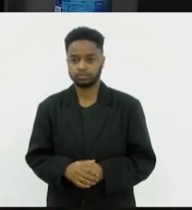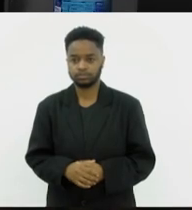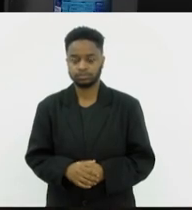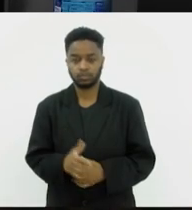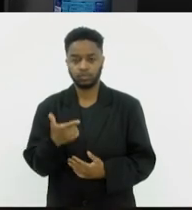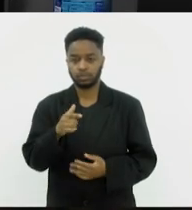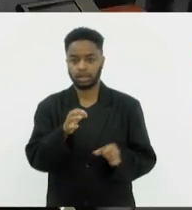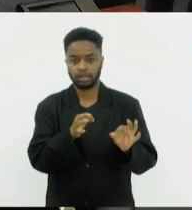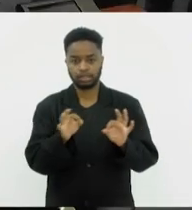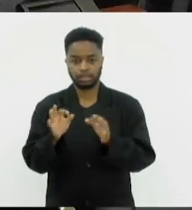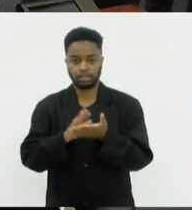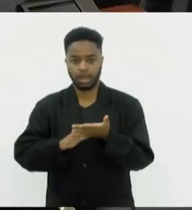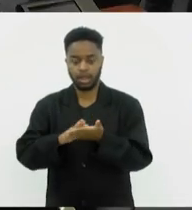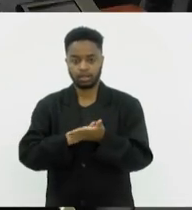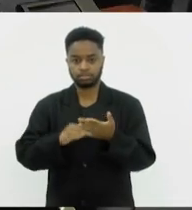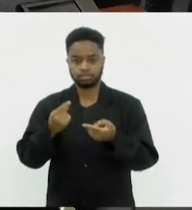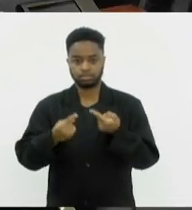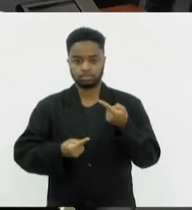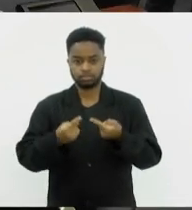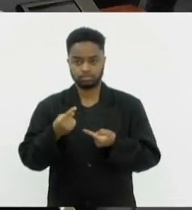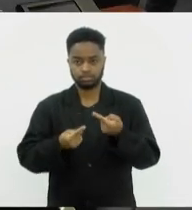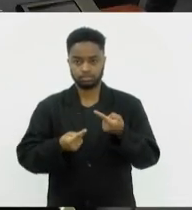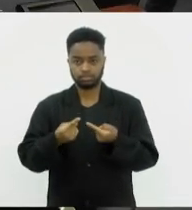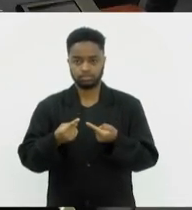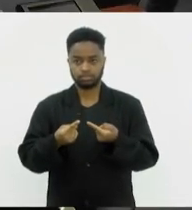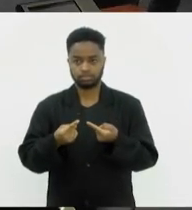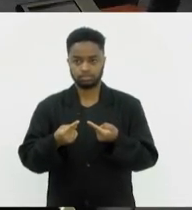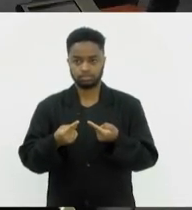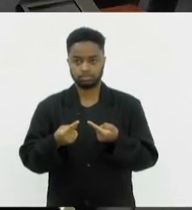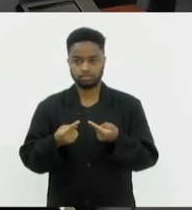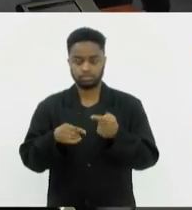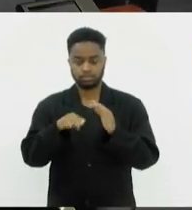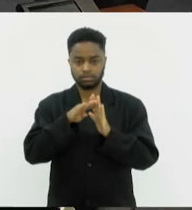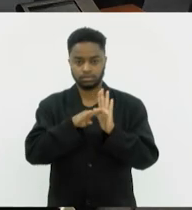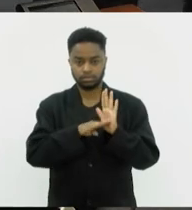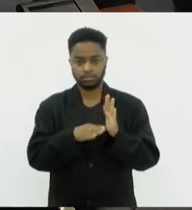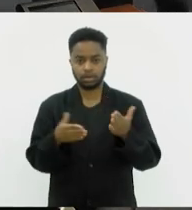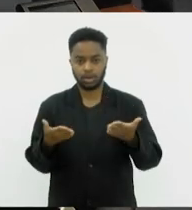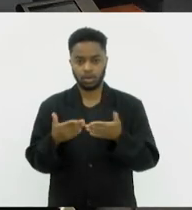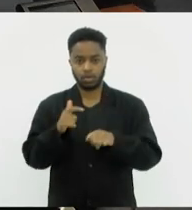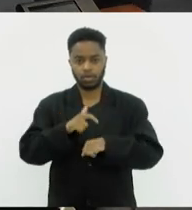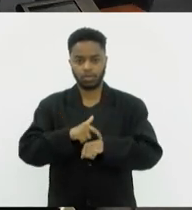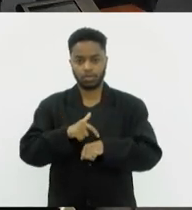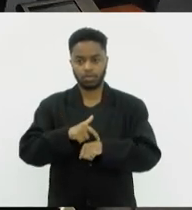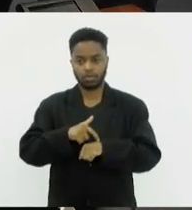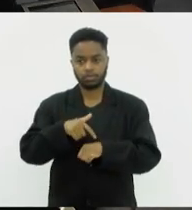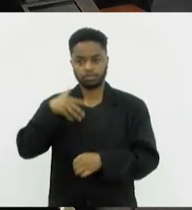Nada mais havendo a tratar da ordem do dia, passa-se ao expediente